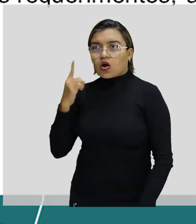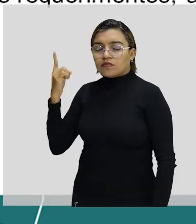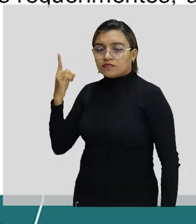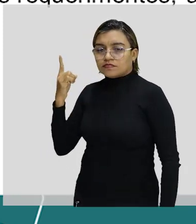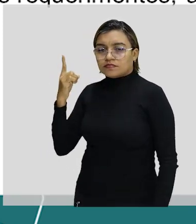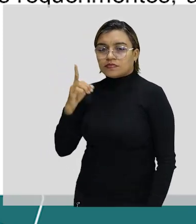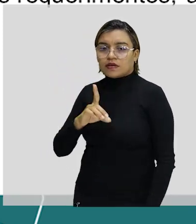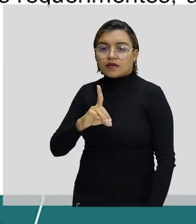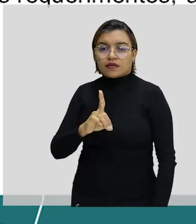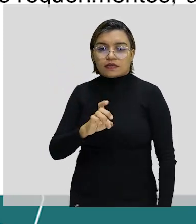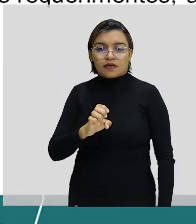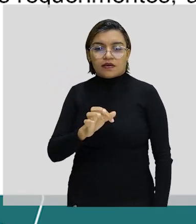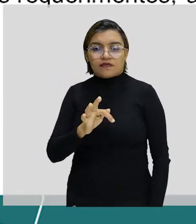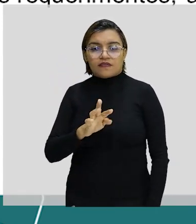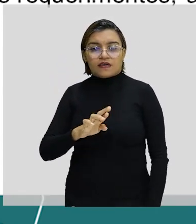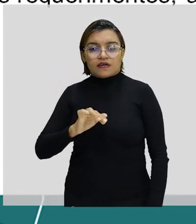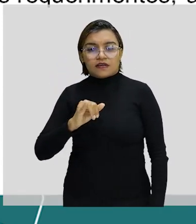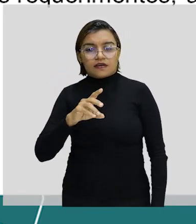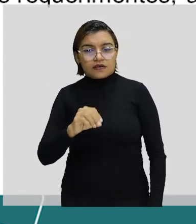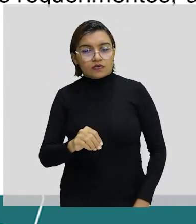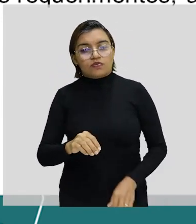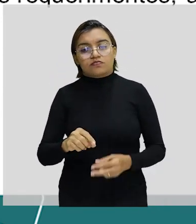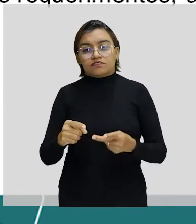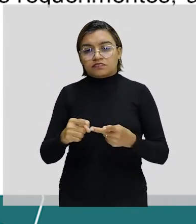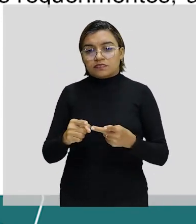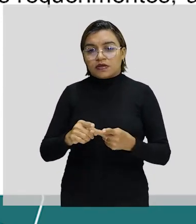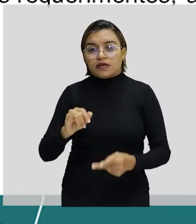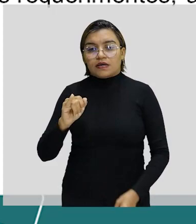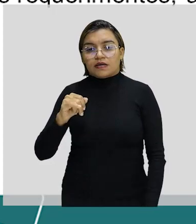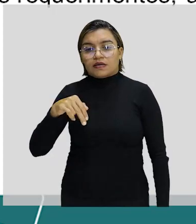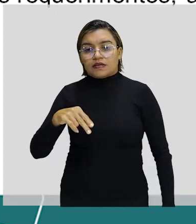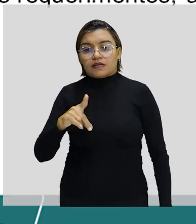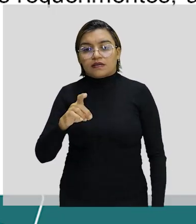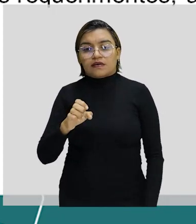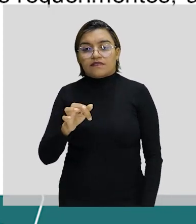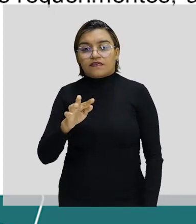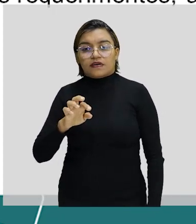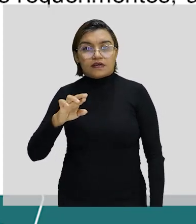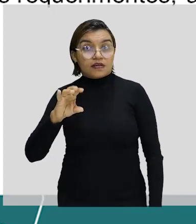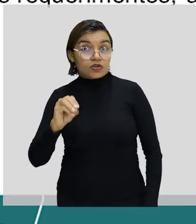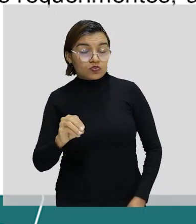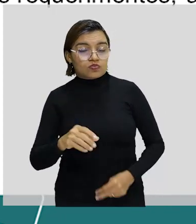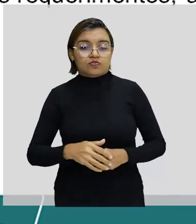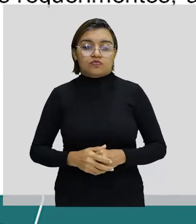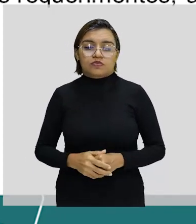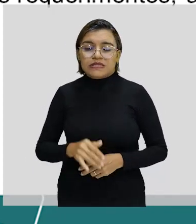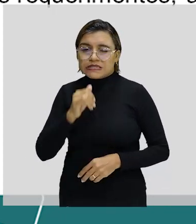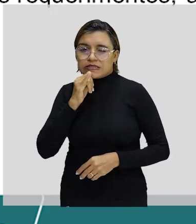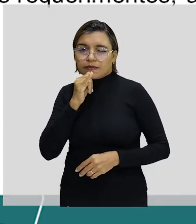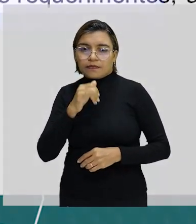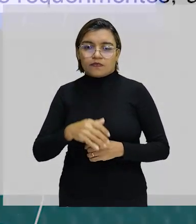indeferido. A pessoa que recebe o requerimento, faz análise, isso aqui não dá para resolver, não. O vereador